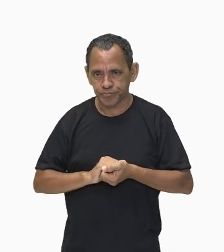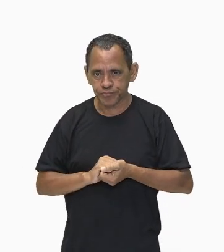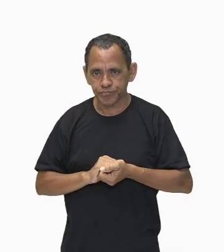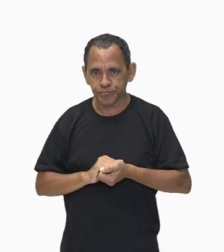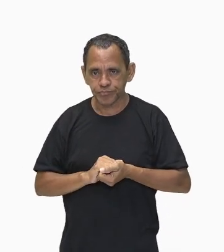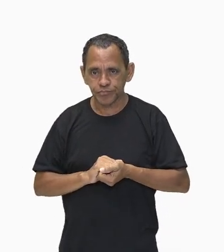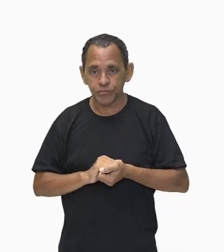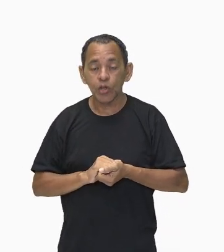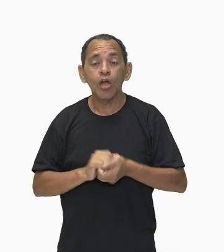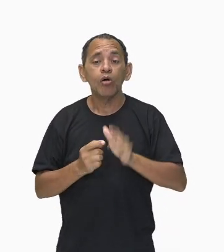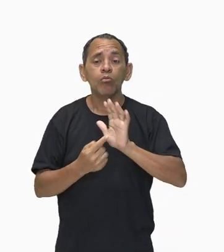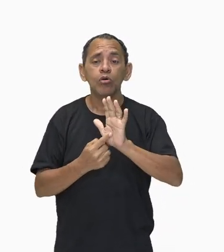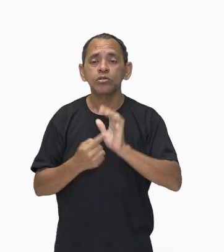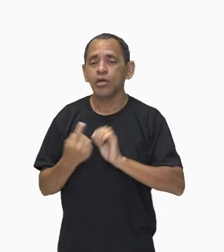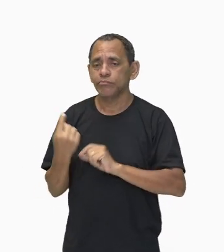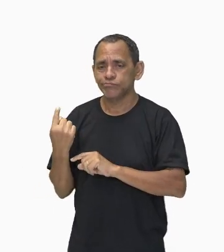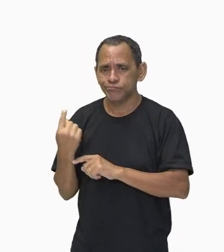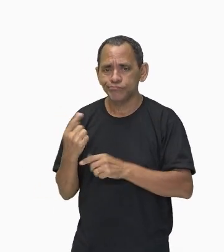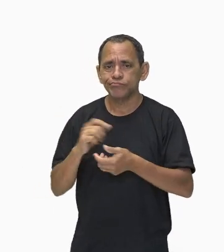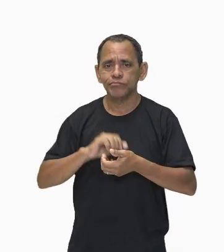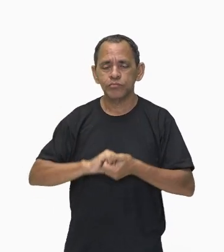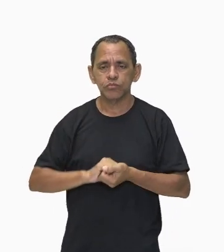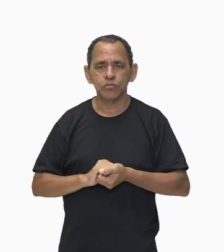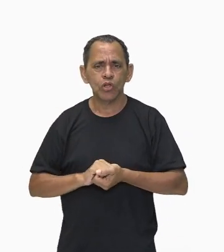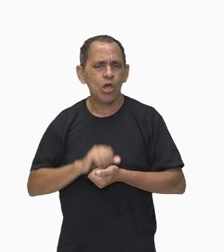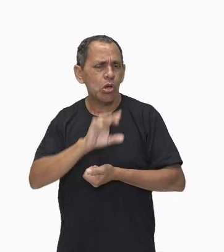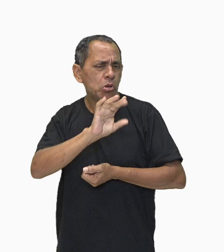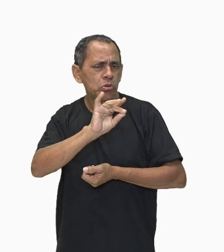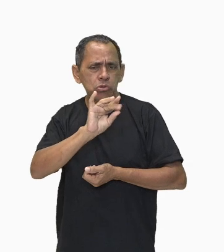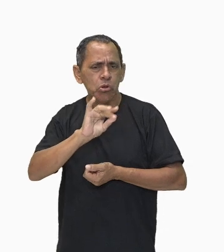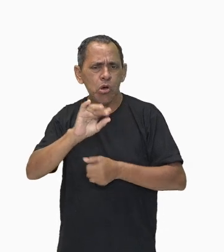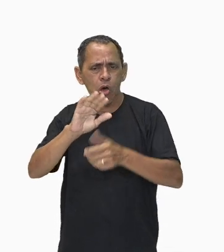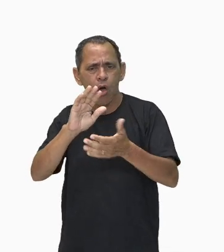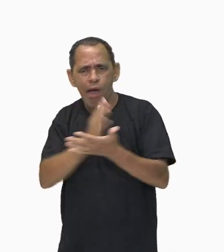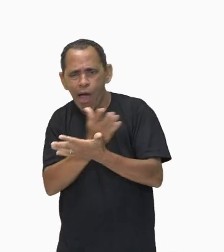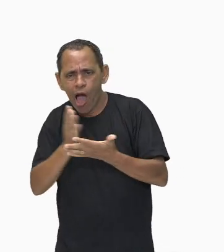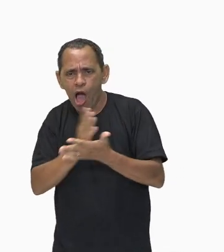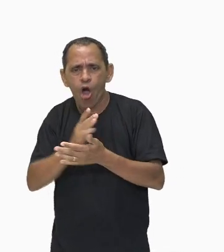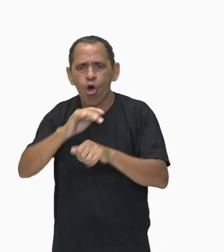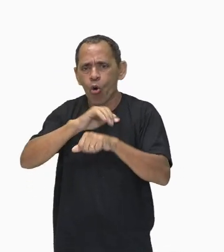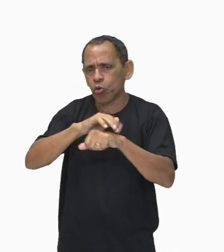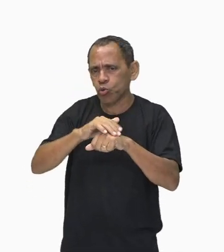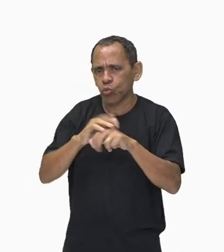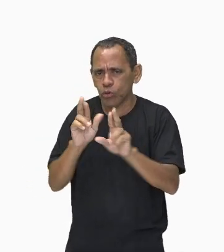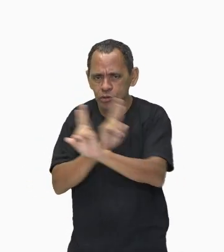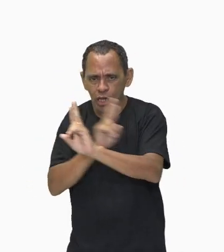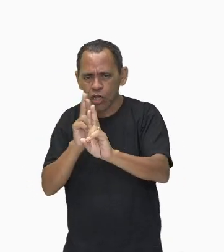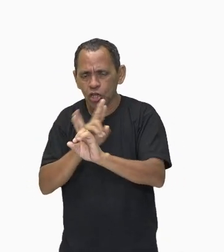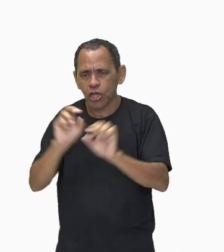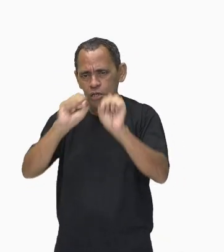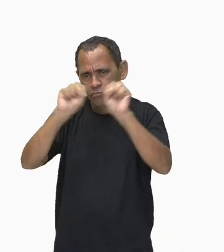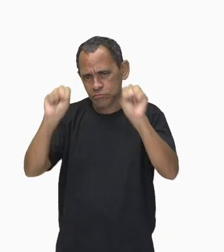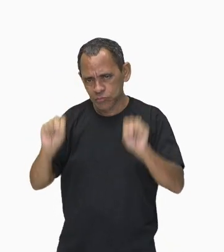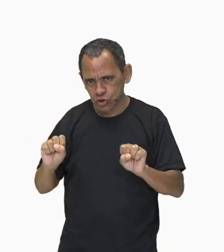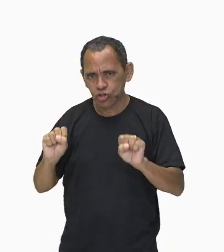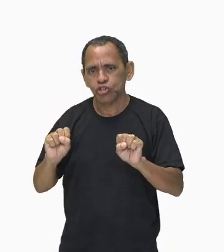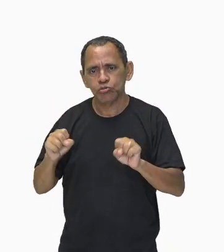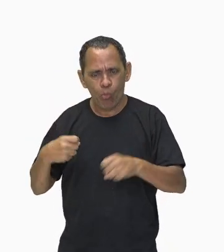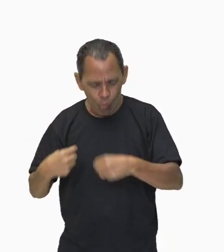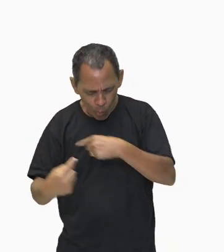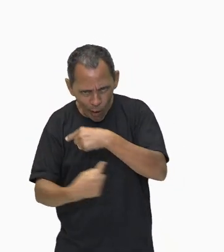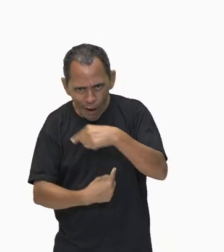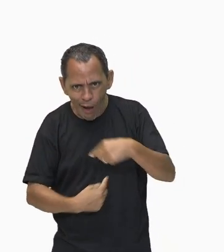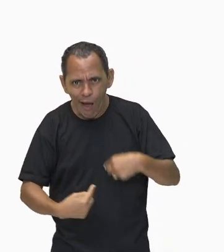mostrar aqui para vocês são apenas algumas doenças relacionadas ao sistema digestório.